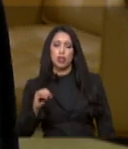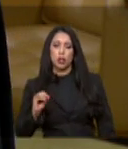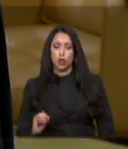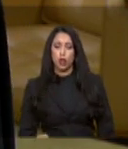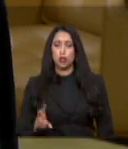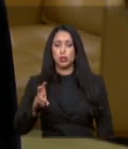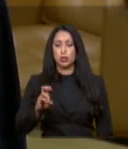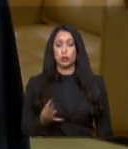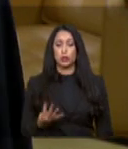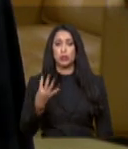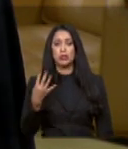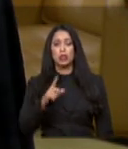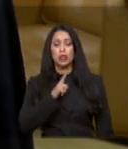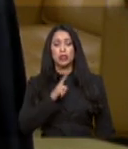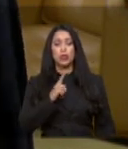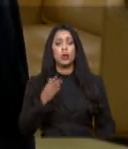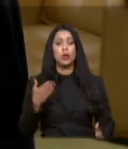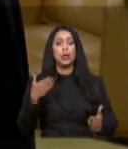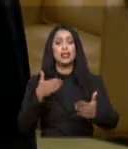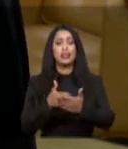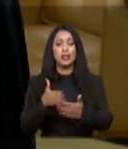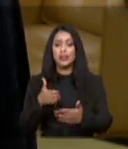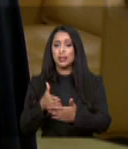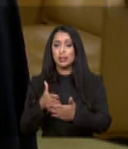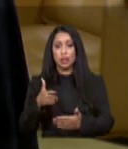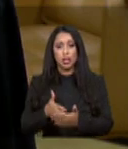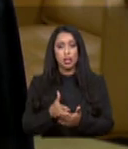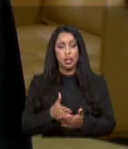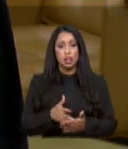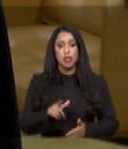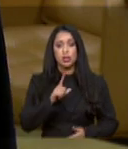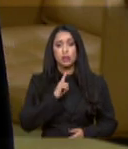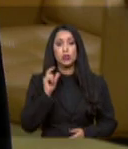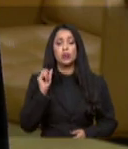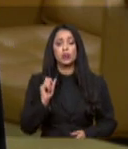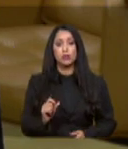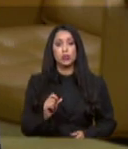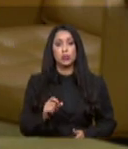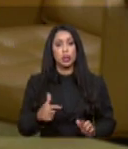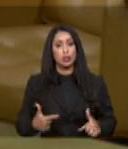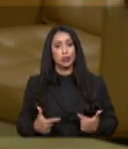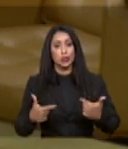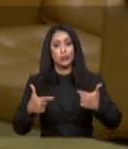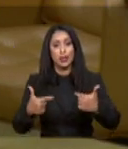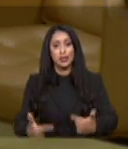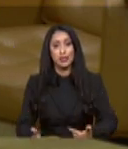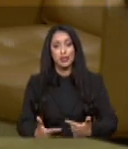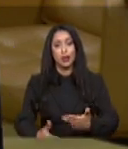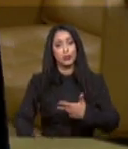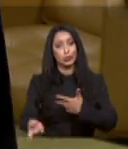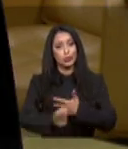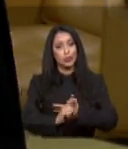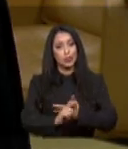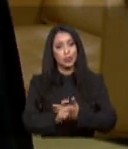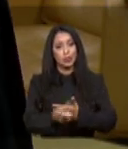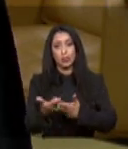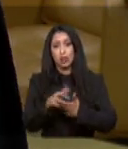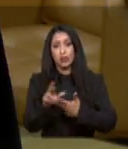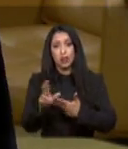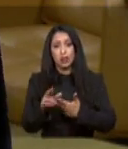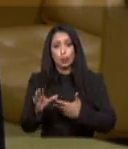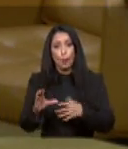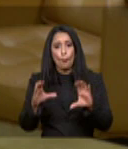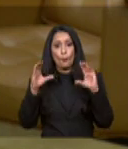traduzem pretensões de intervenções diretas e rearranjo na atuação do Poder Executivo, já que não há